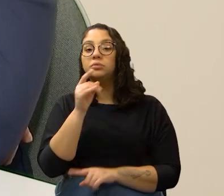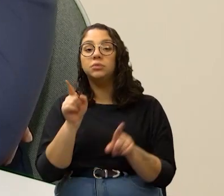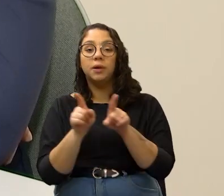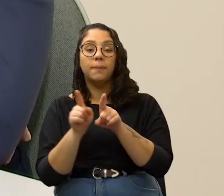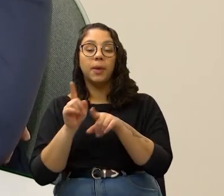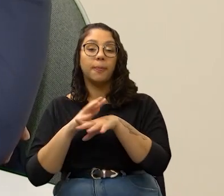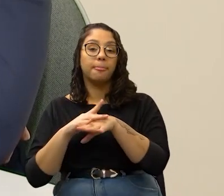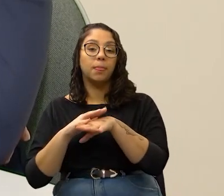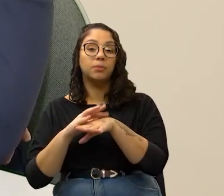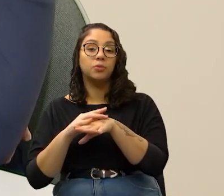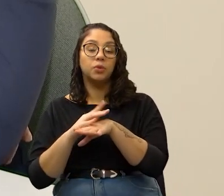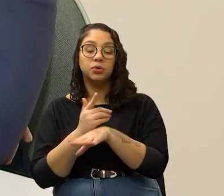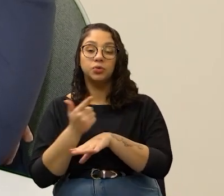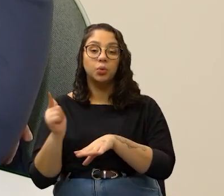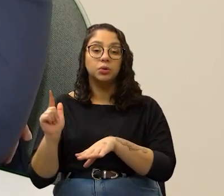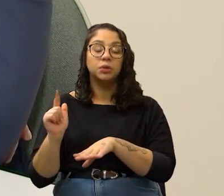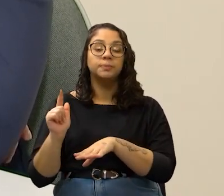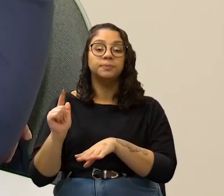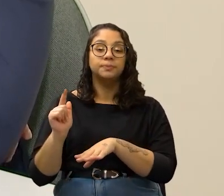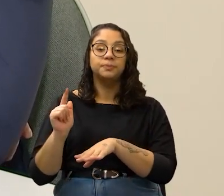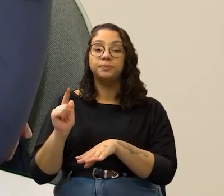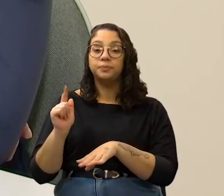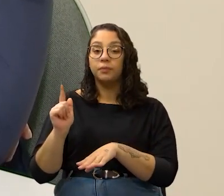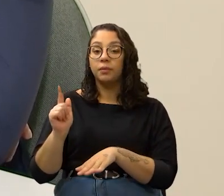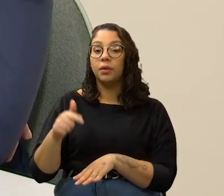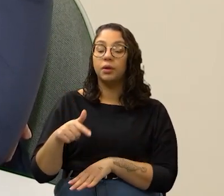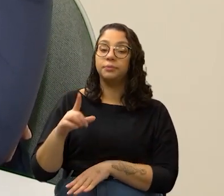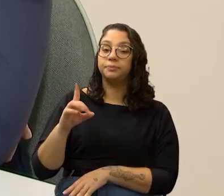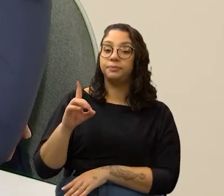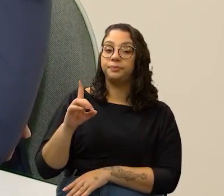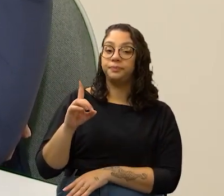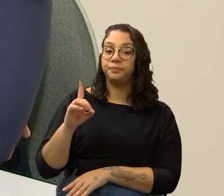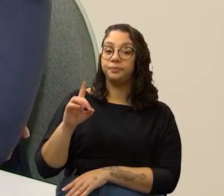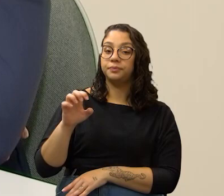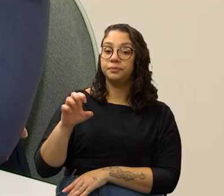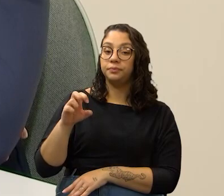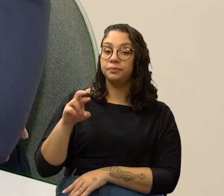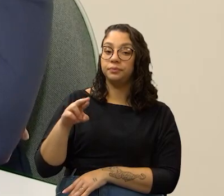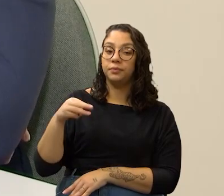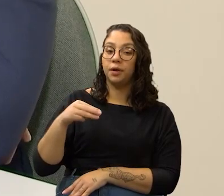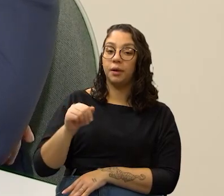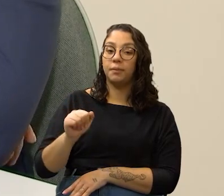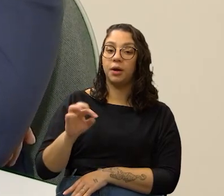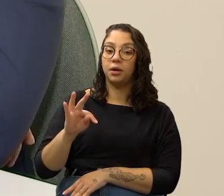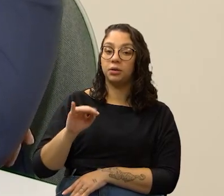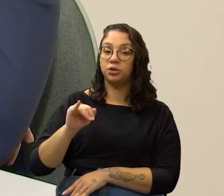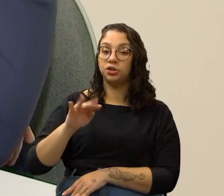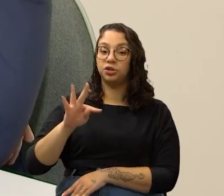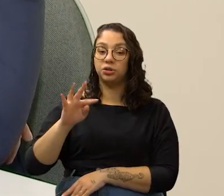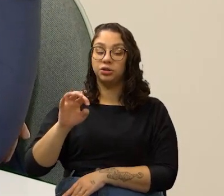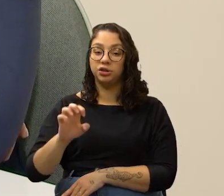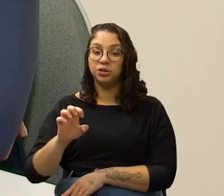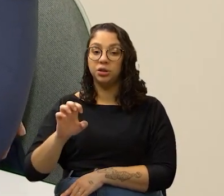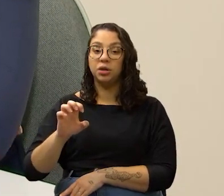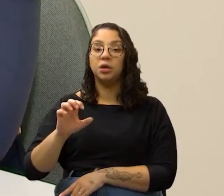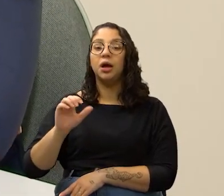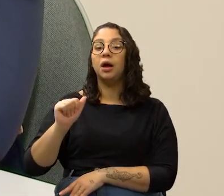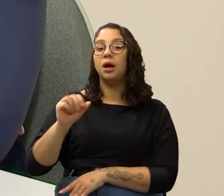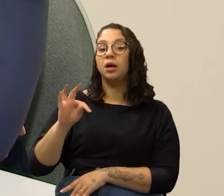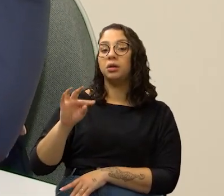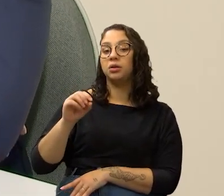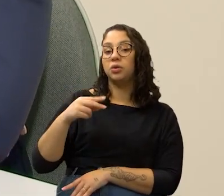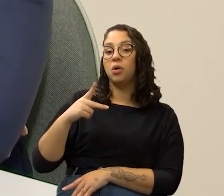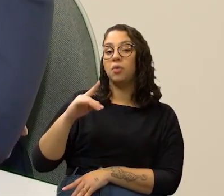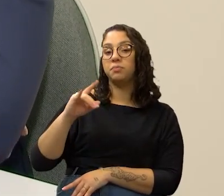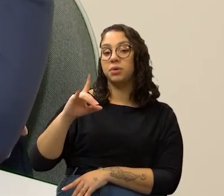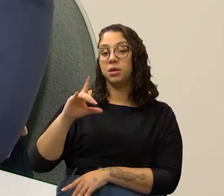Em doenças, as dermatopatias alérgicas, né? Como por exemplo dermatite atópica,